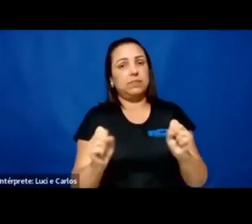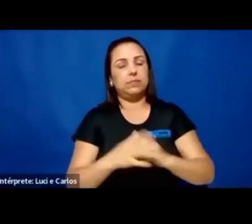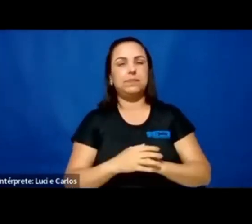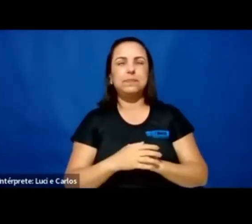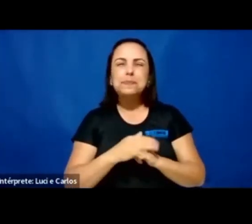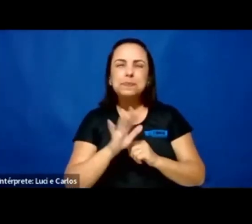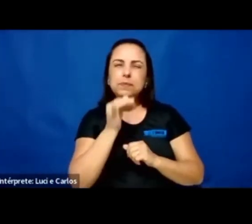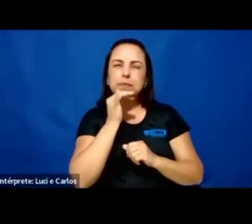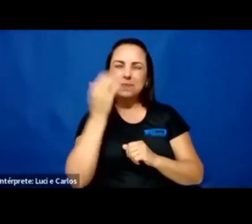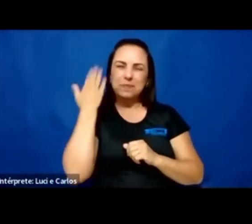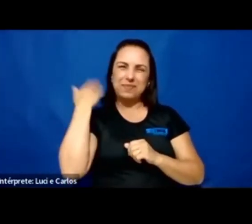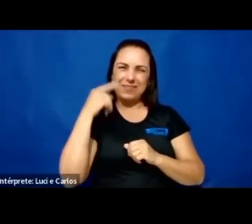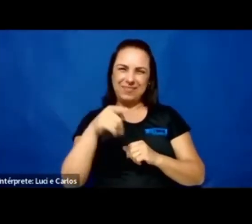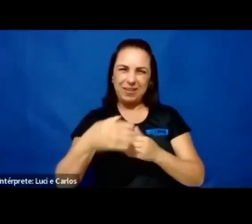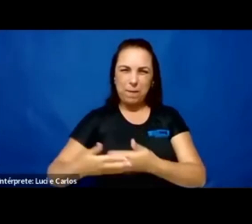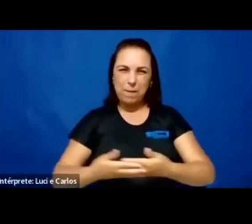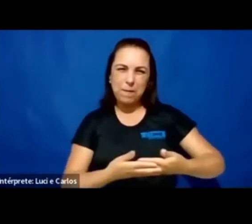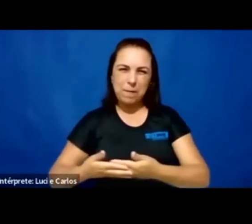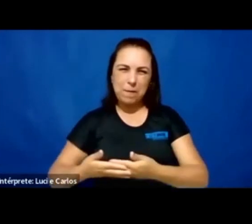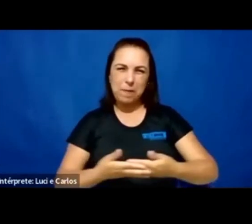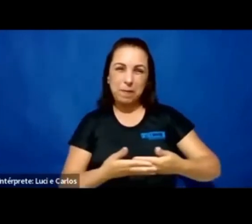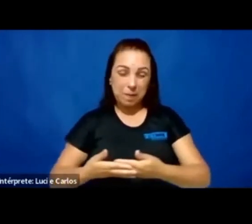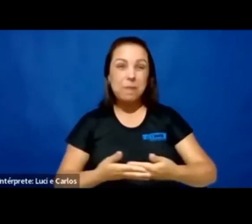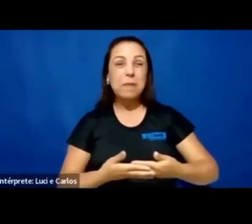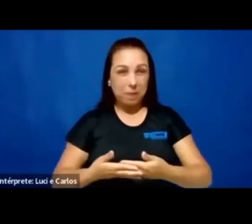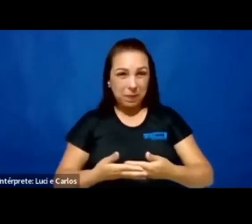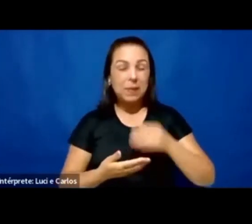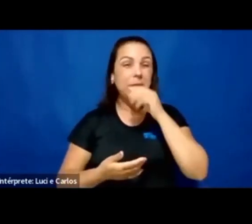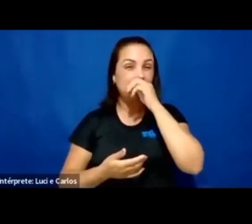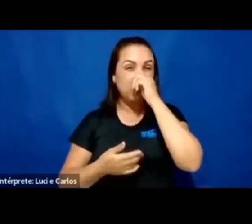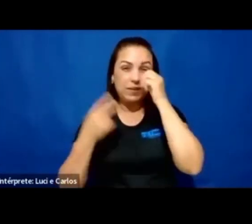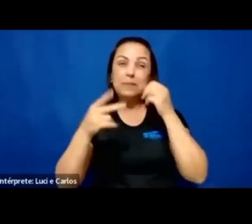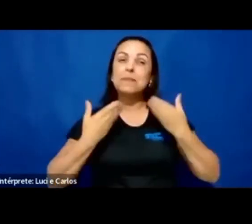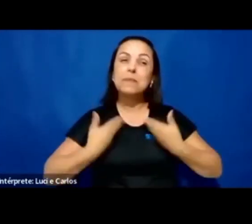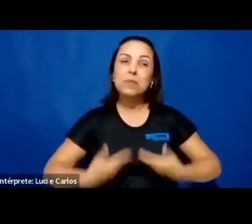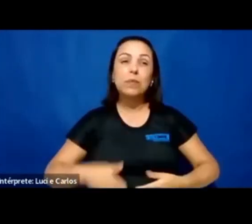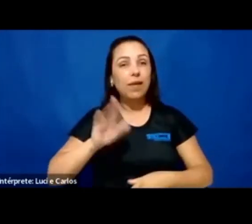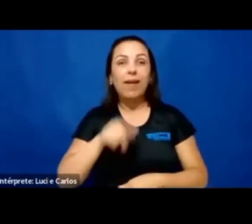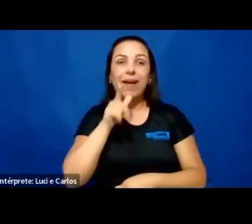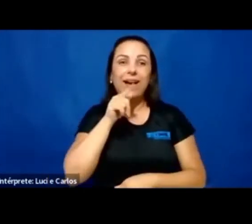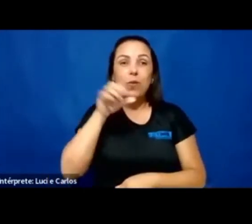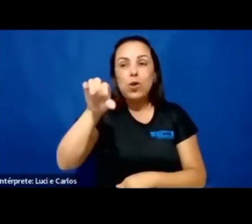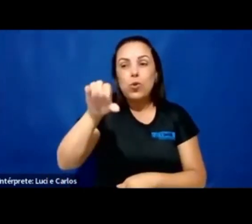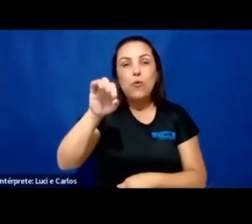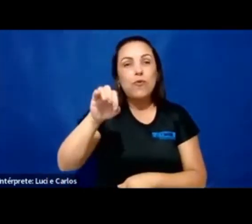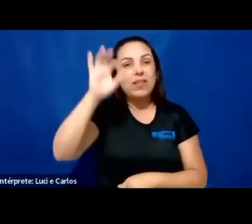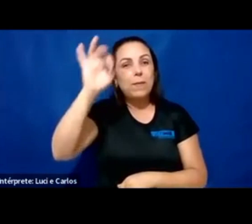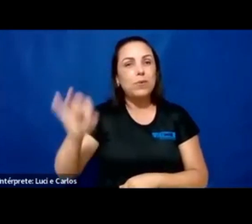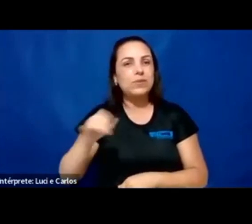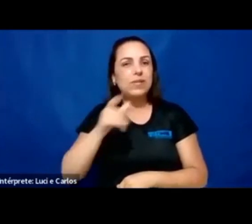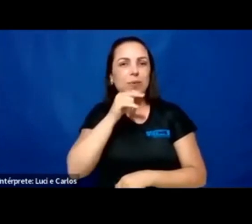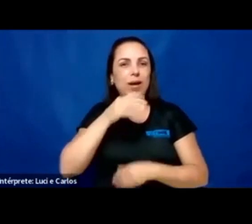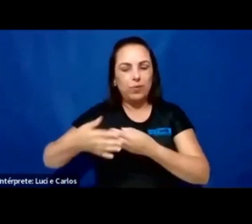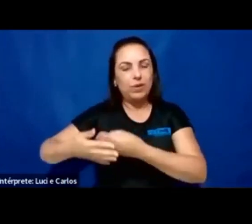quando você é um recém-nascido, você chega a ter praticamente quase 90% do seu corpo é água. E à medida que você